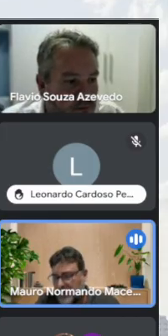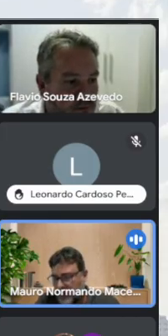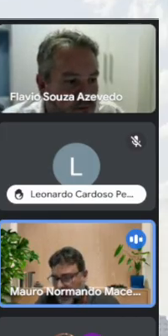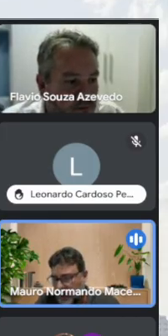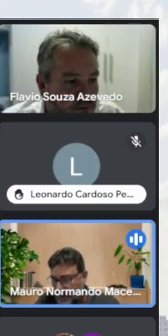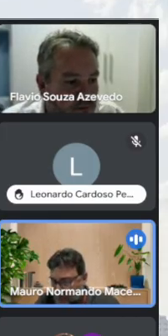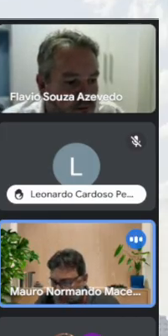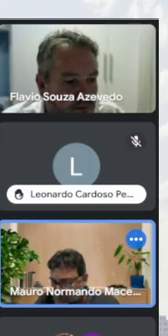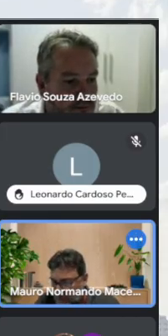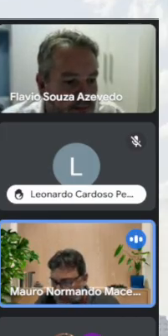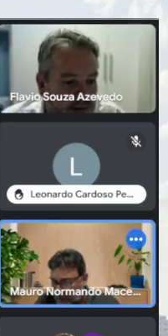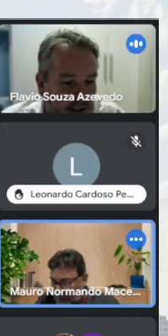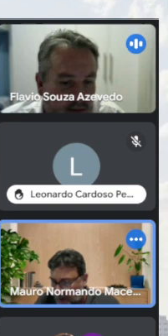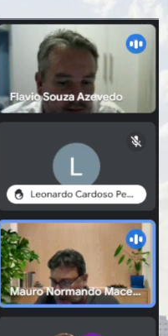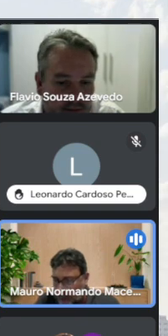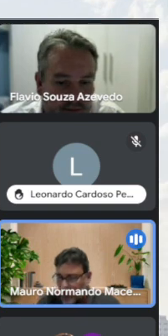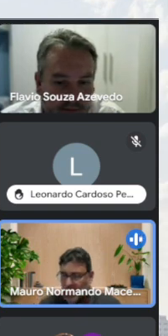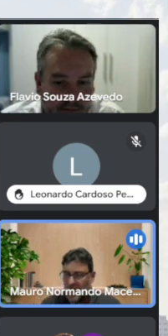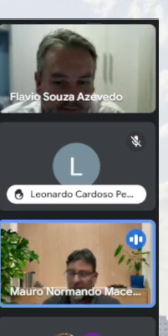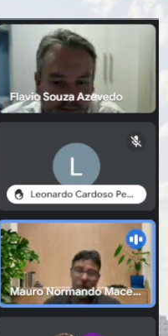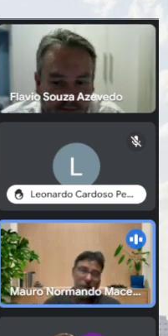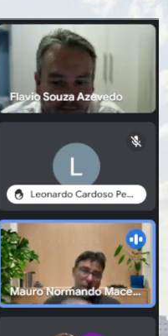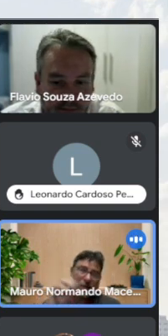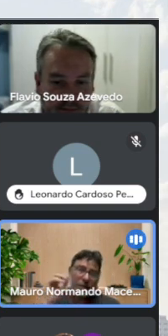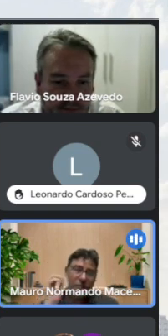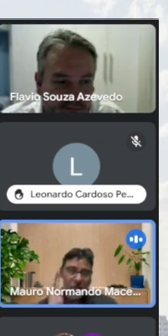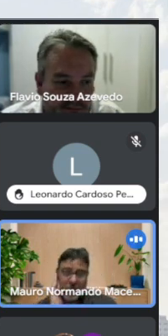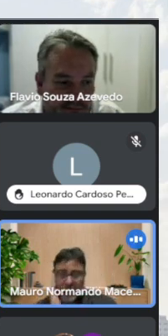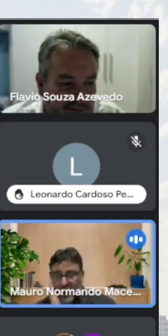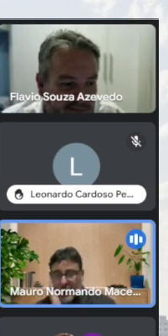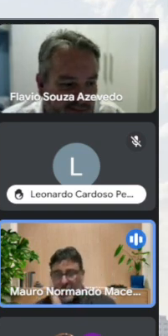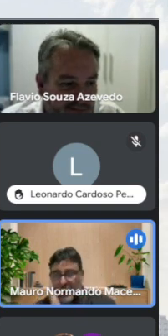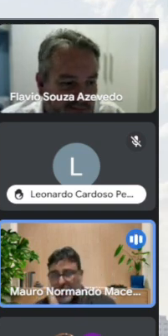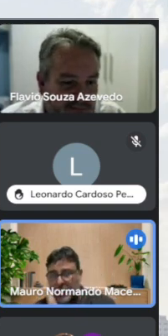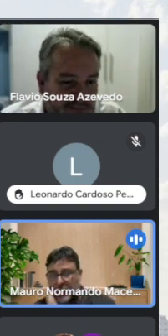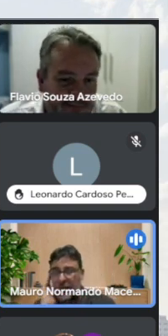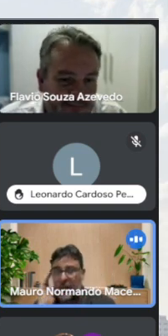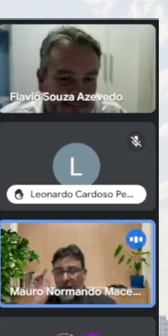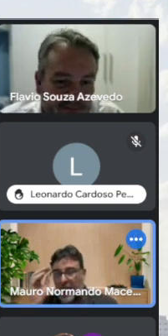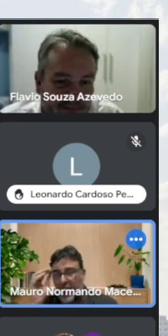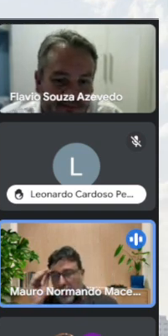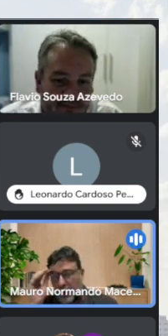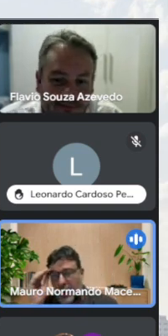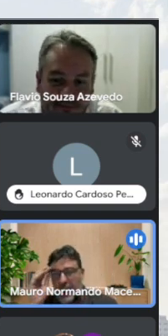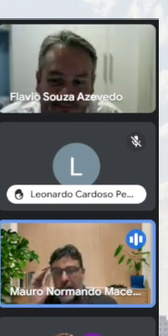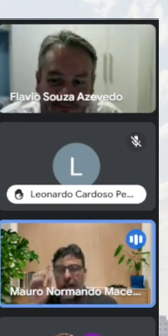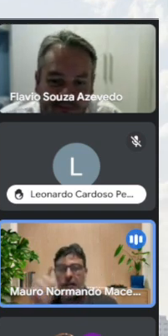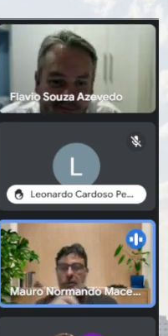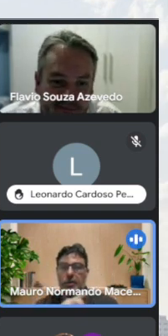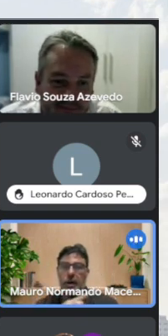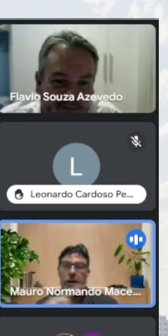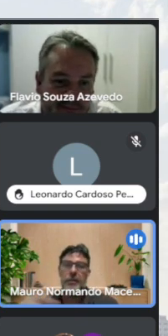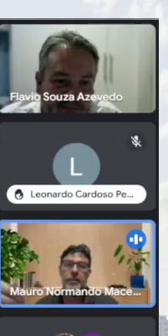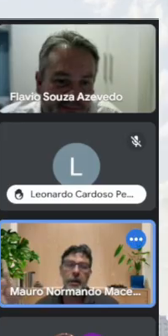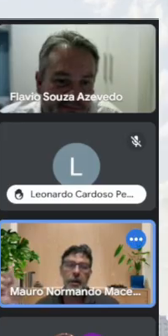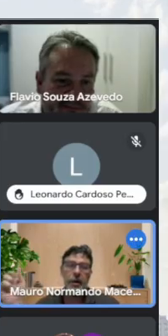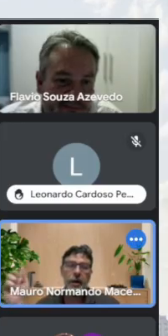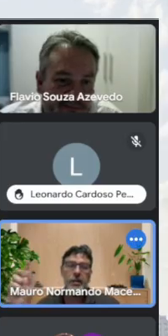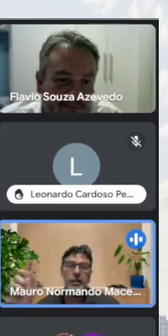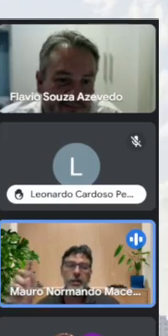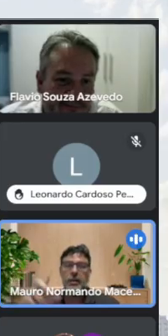tudo relacionado. Exato. E então eu fico muito, muito feliz de ver acompanhar, né, essa